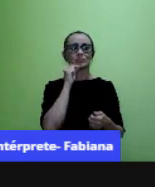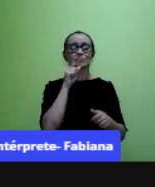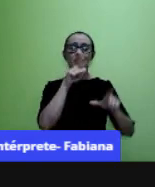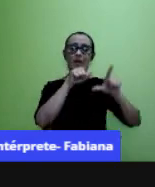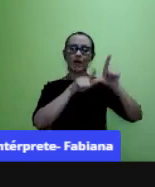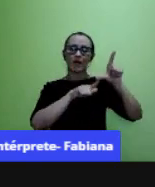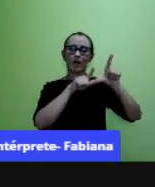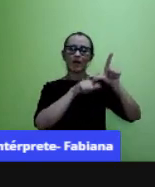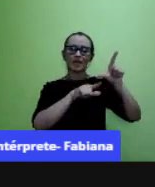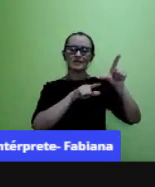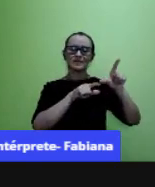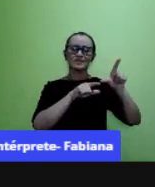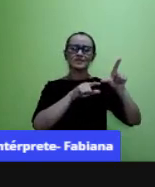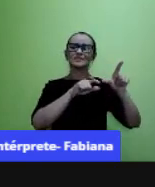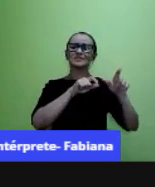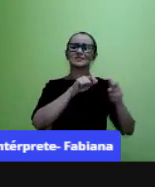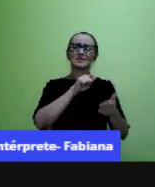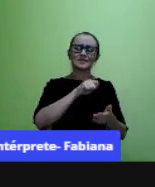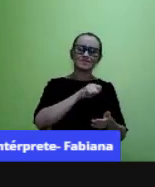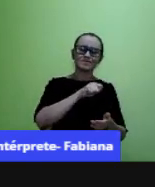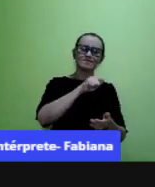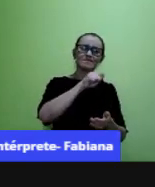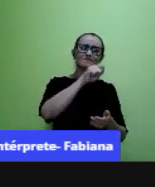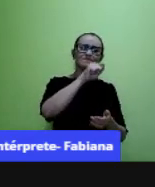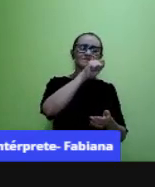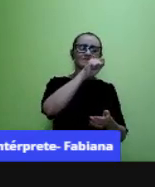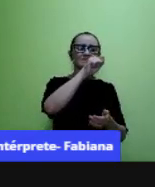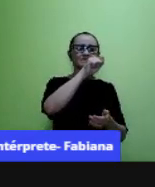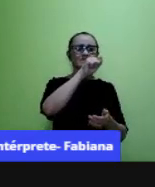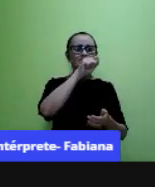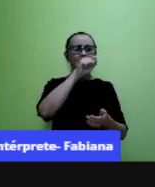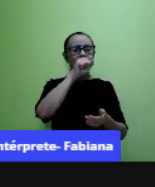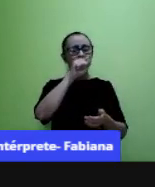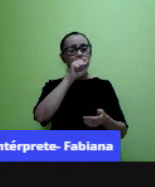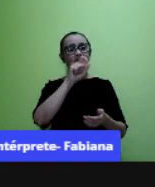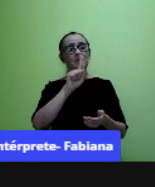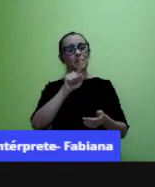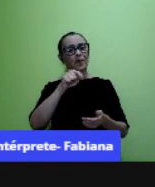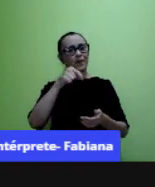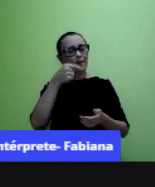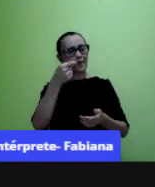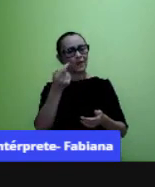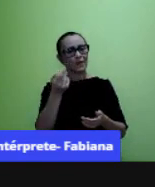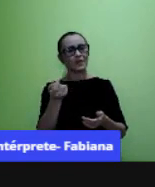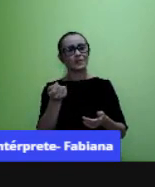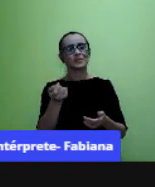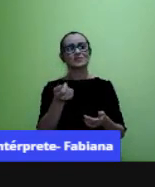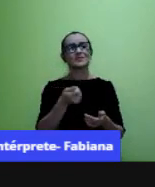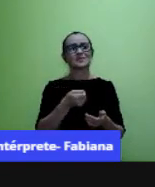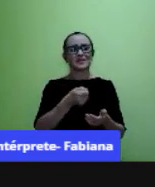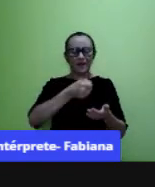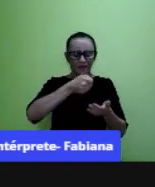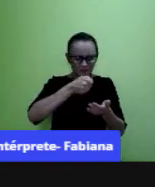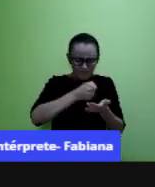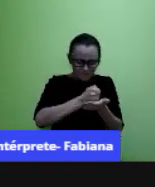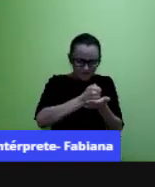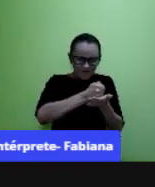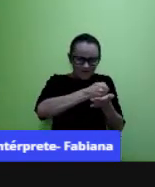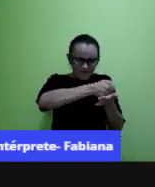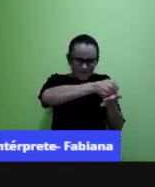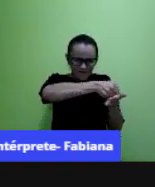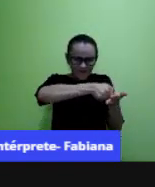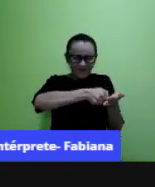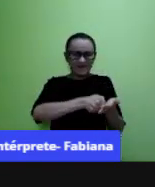aquela dificuldade, né? Daqui um pouco ela começa já a fazer aquela, quase rasga o papel. Vai apagar alguma